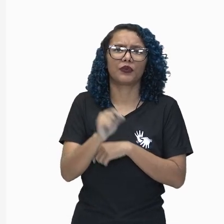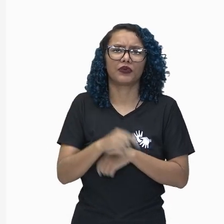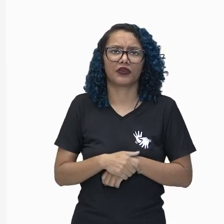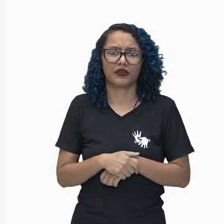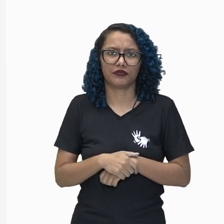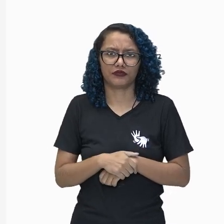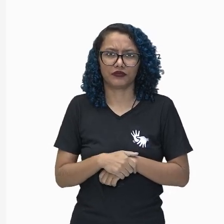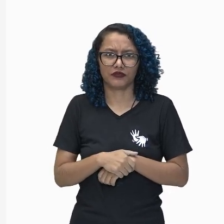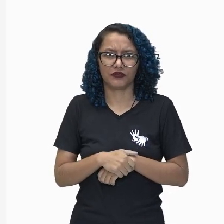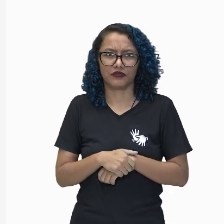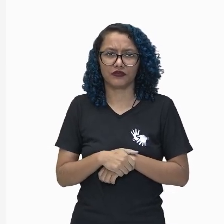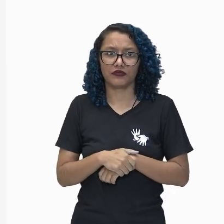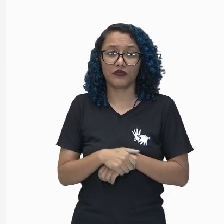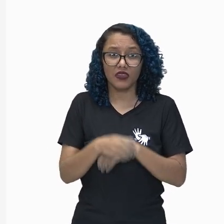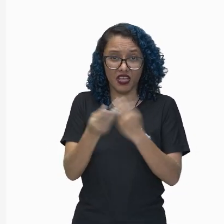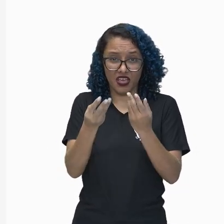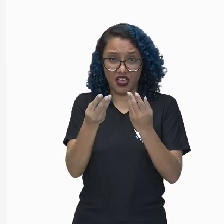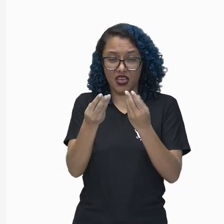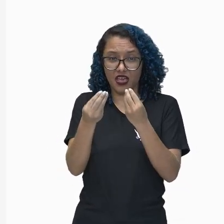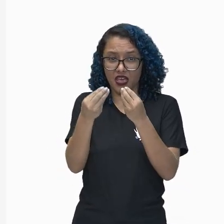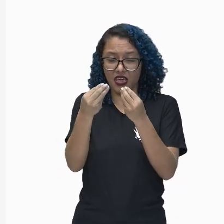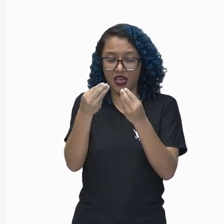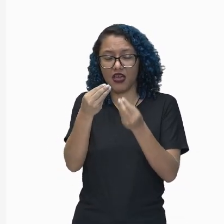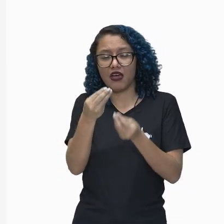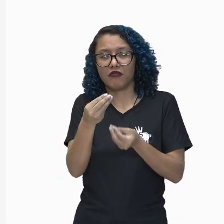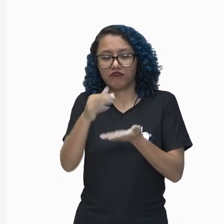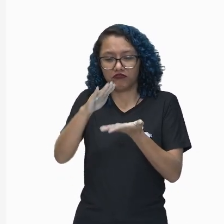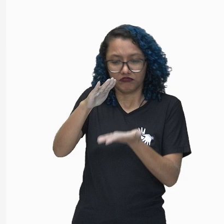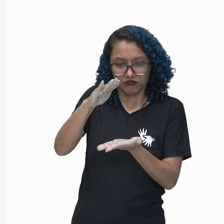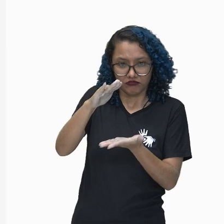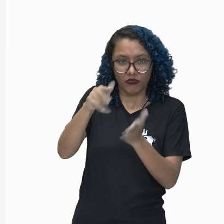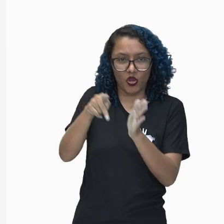embalagem do leite, né? Do leite